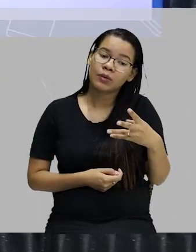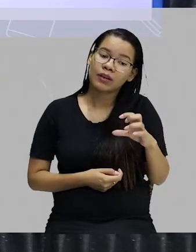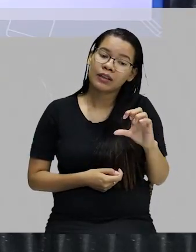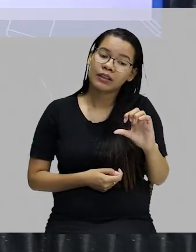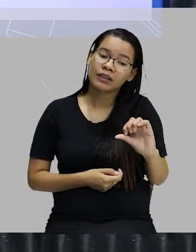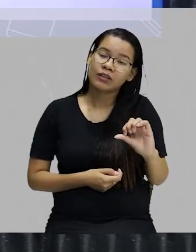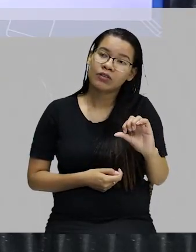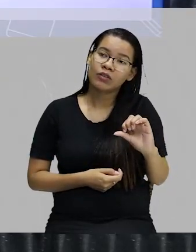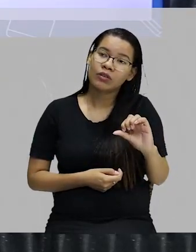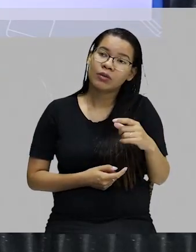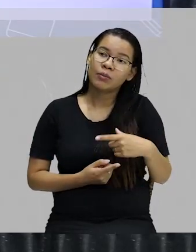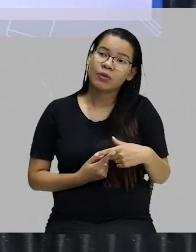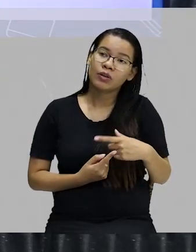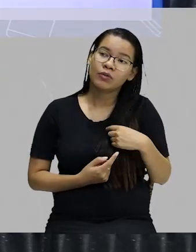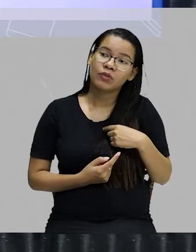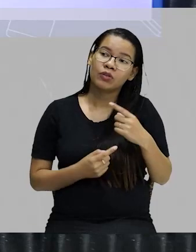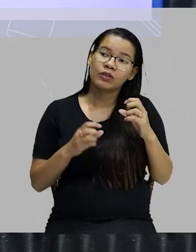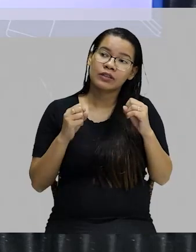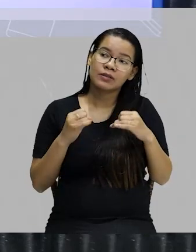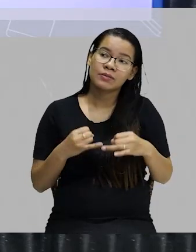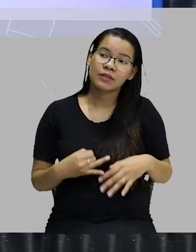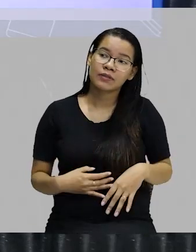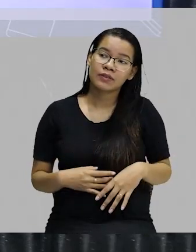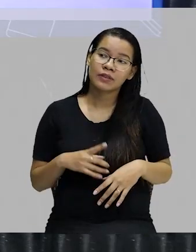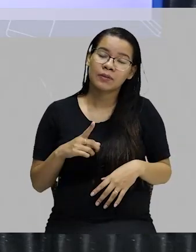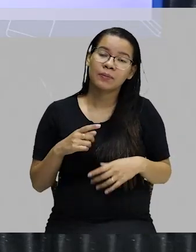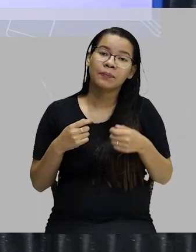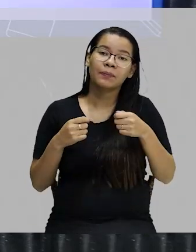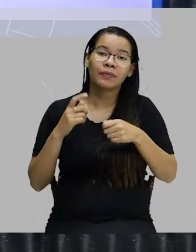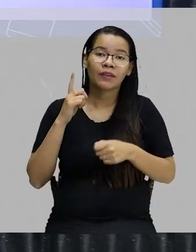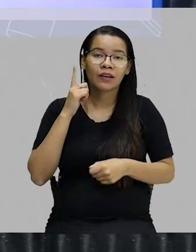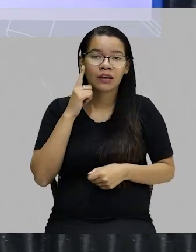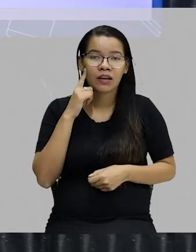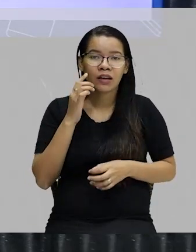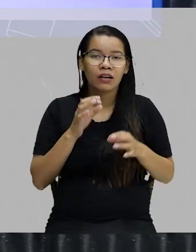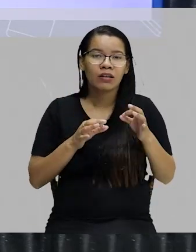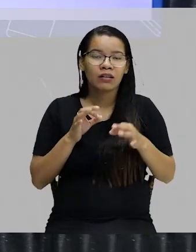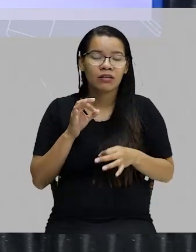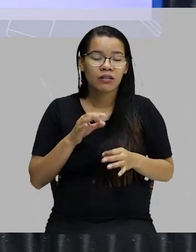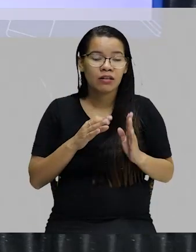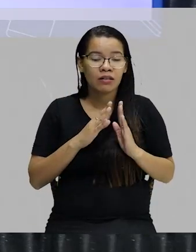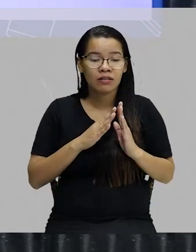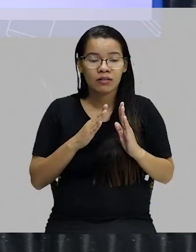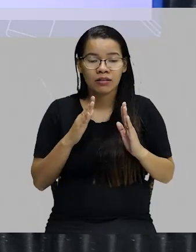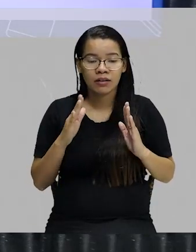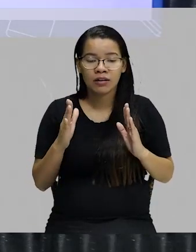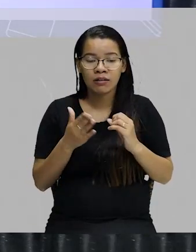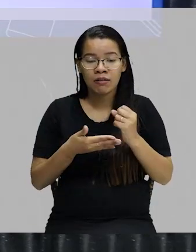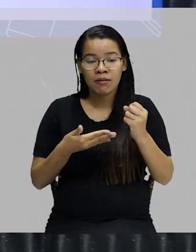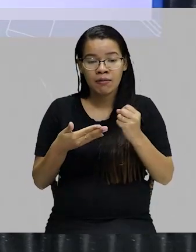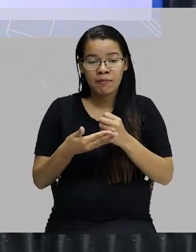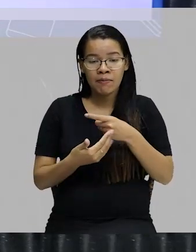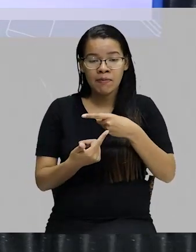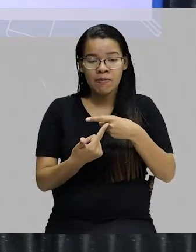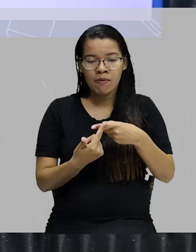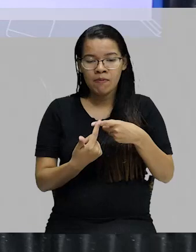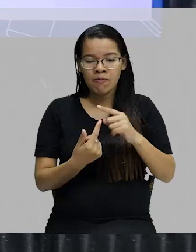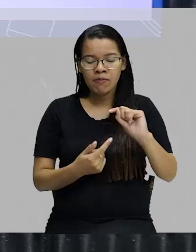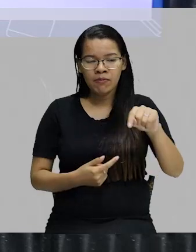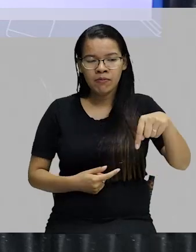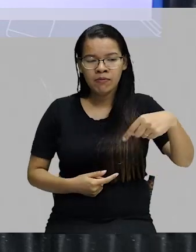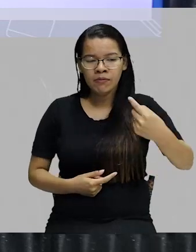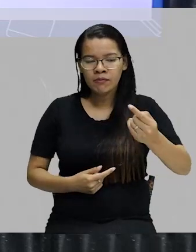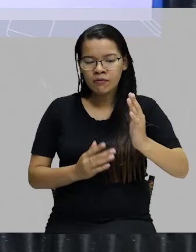49, por que disso? Vou te justificar. Você pode pensar justamente, né, na sequência baseada na soma e a